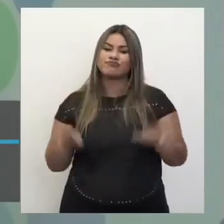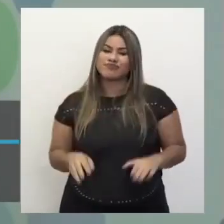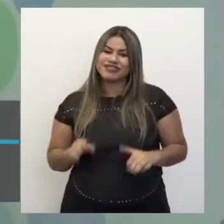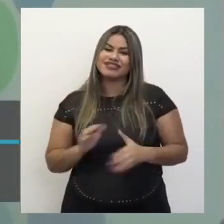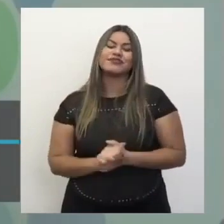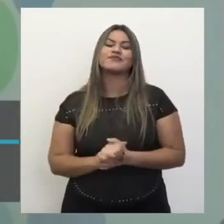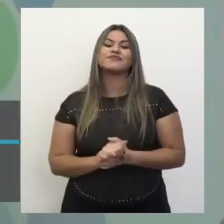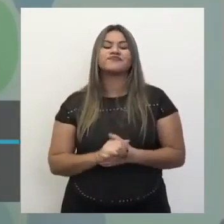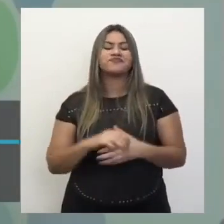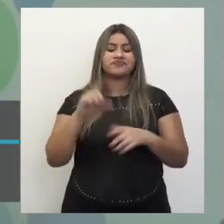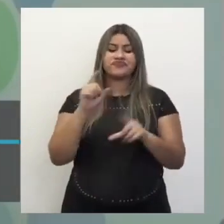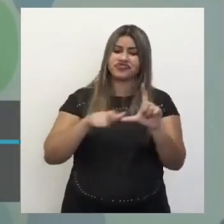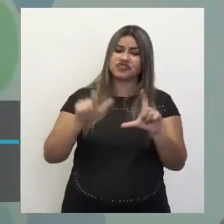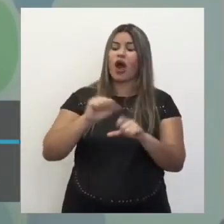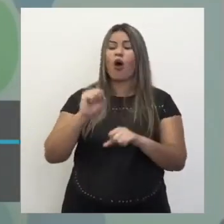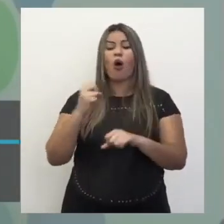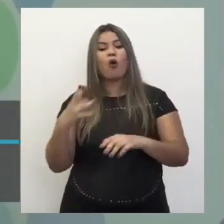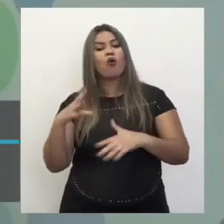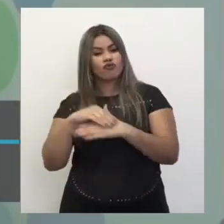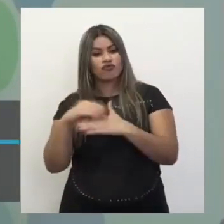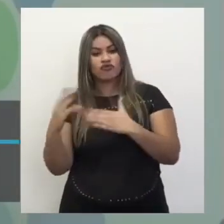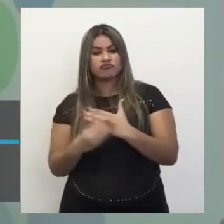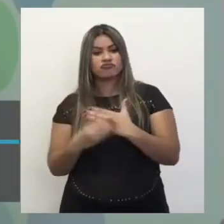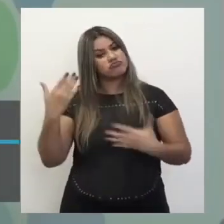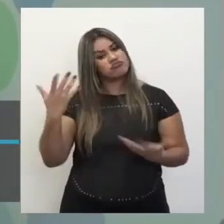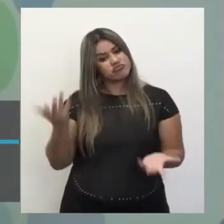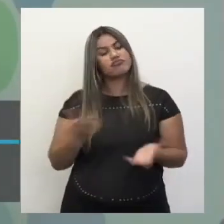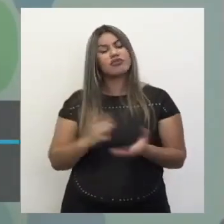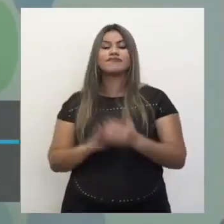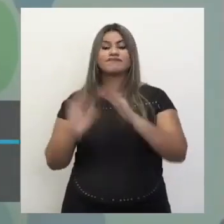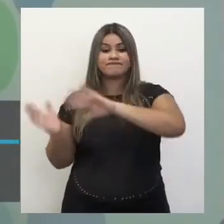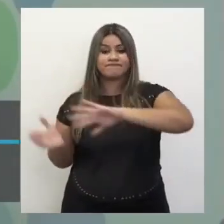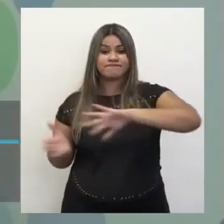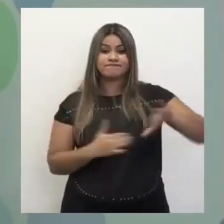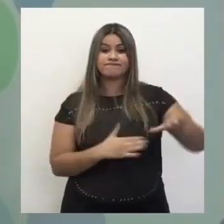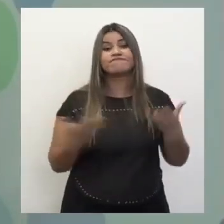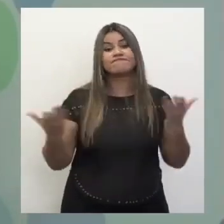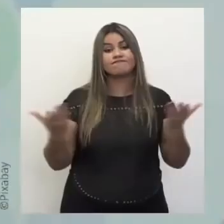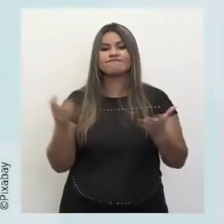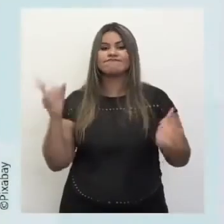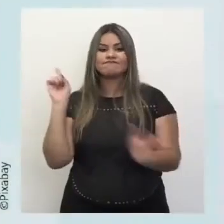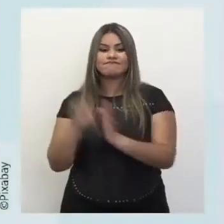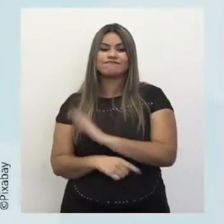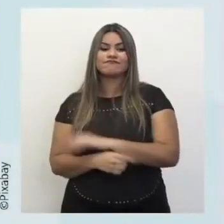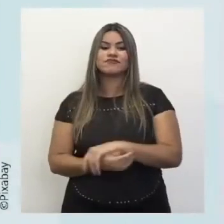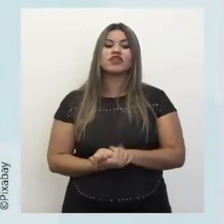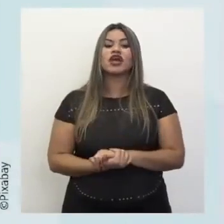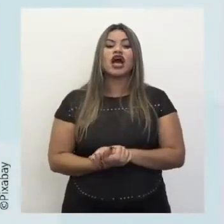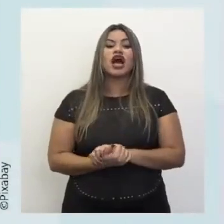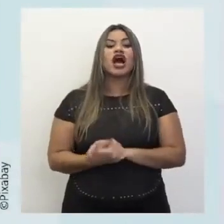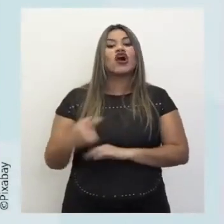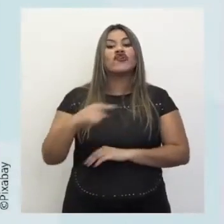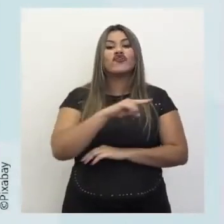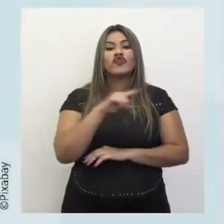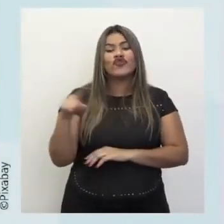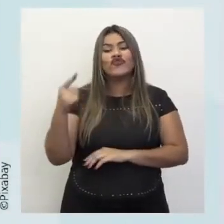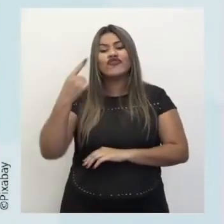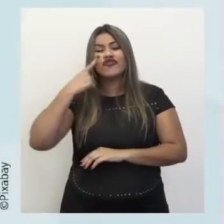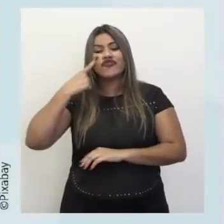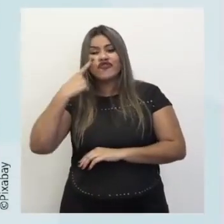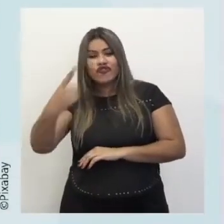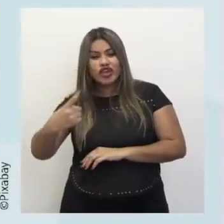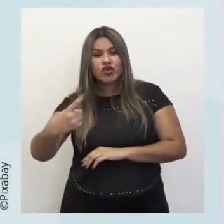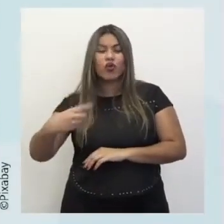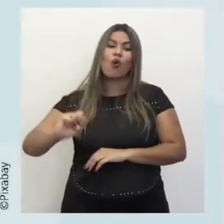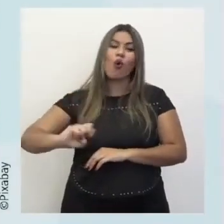falado disso, nós vamos para a nossa problematização. E a pergunta de hoje é, Você já presenciou ou